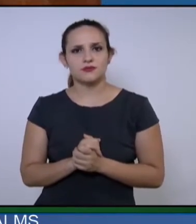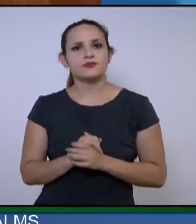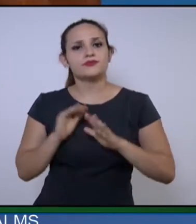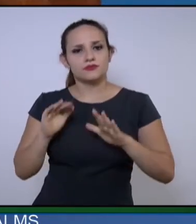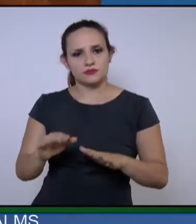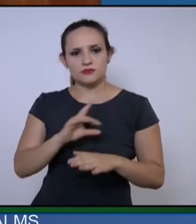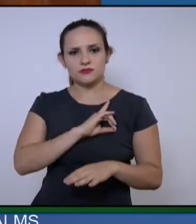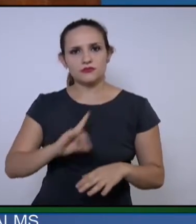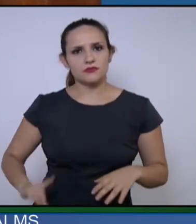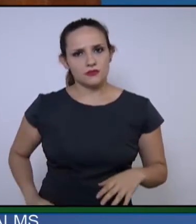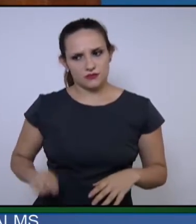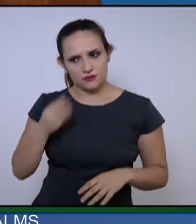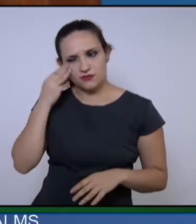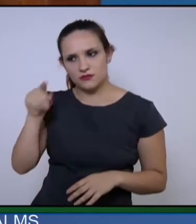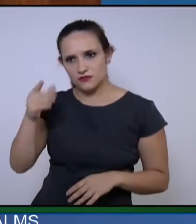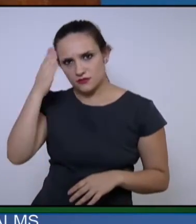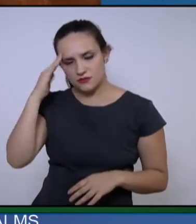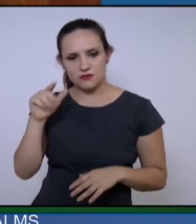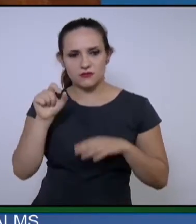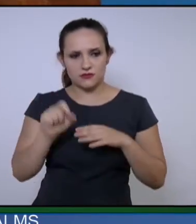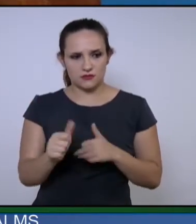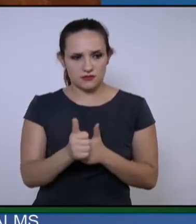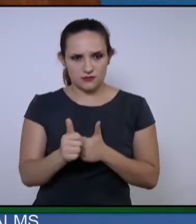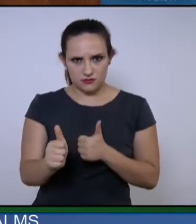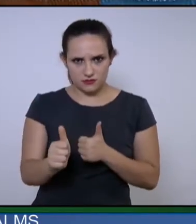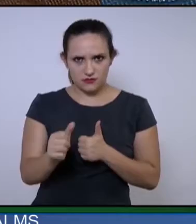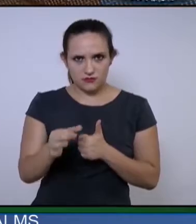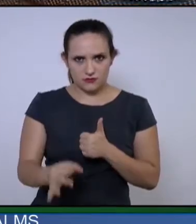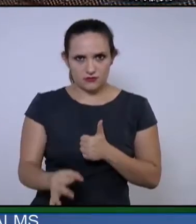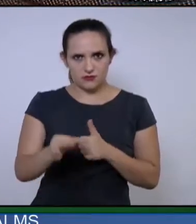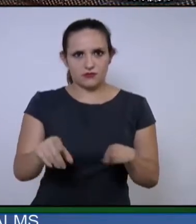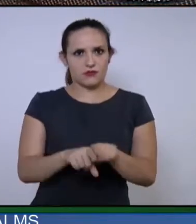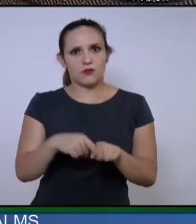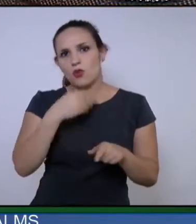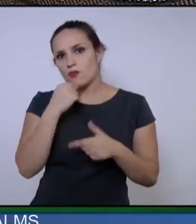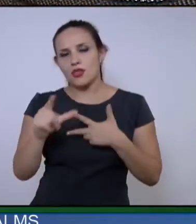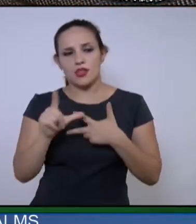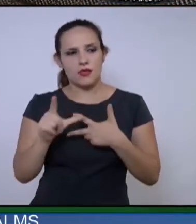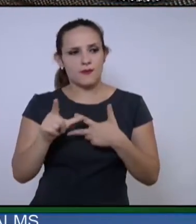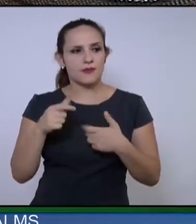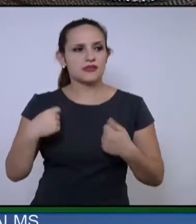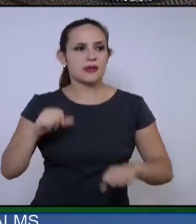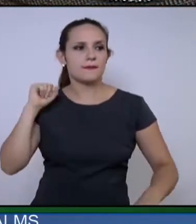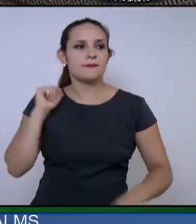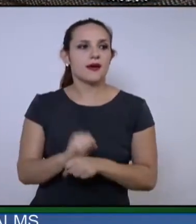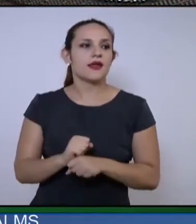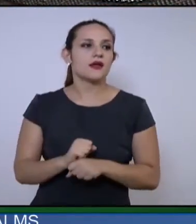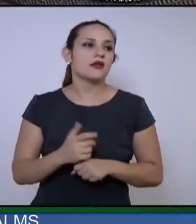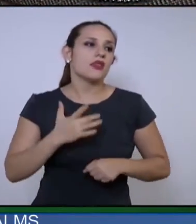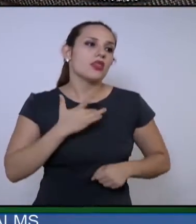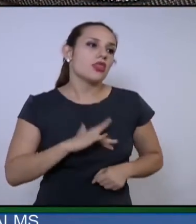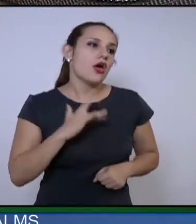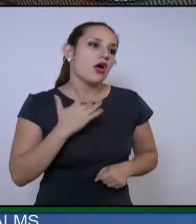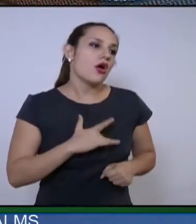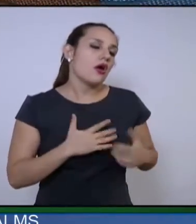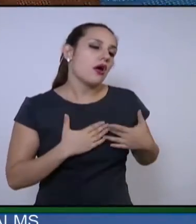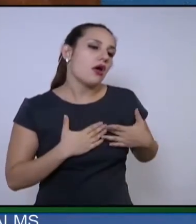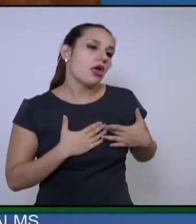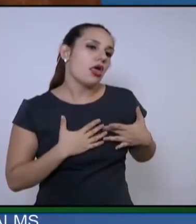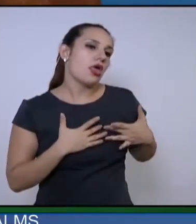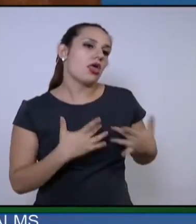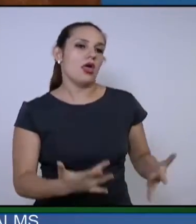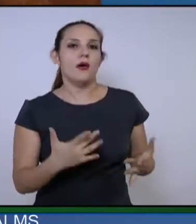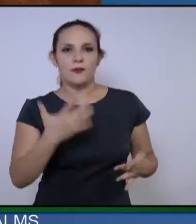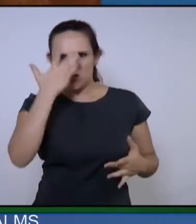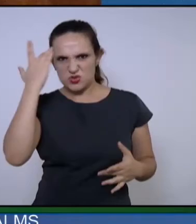nossos tribunais e nossos legisladores pararem de terem piedade dos